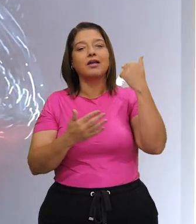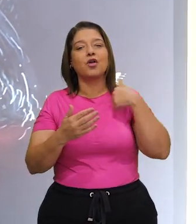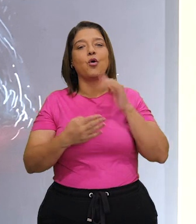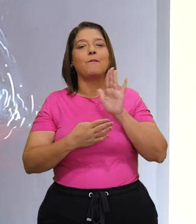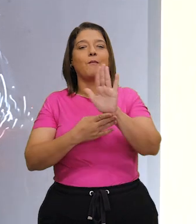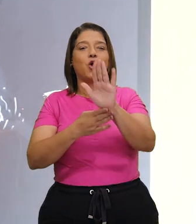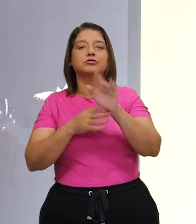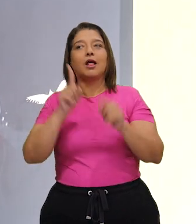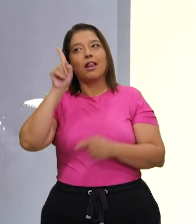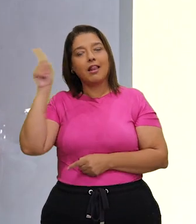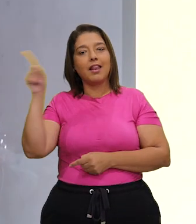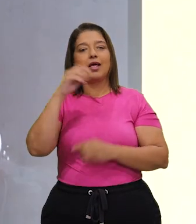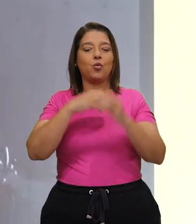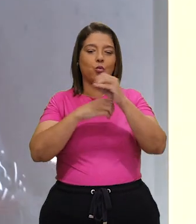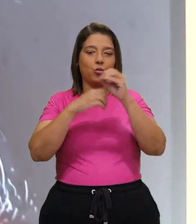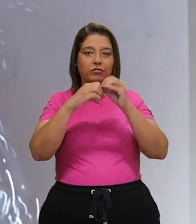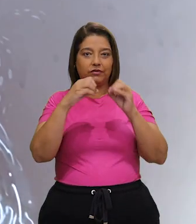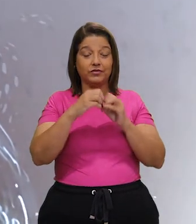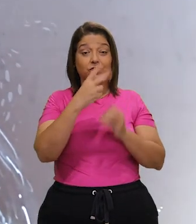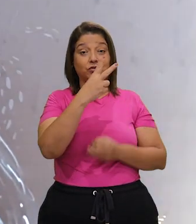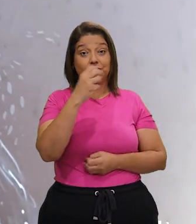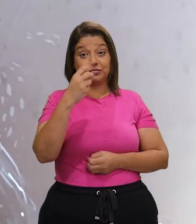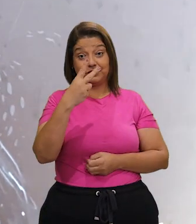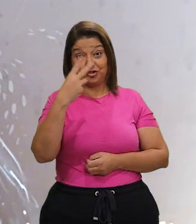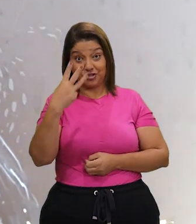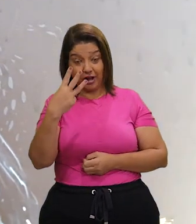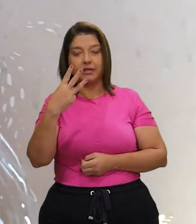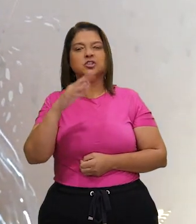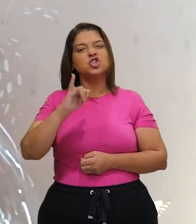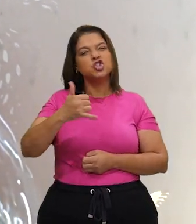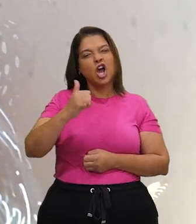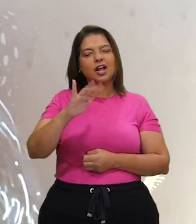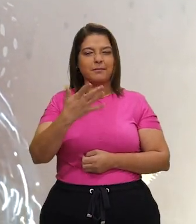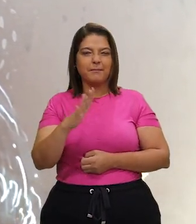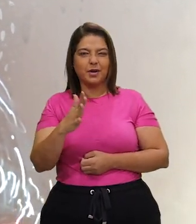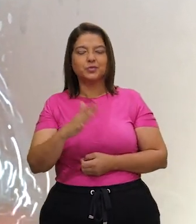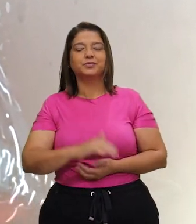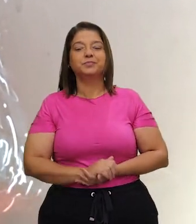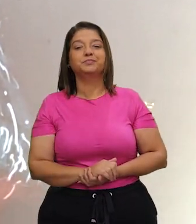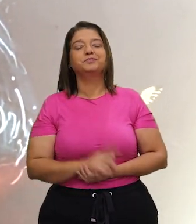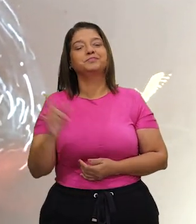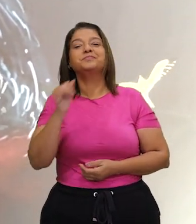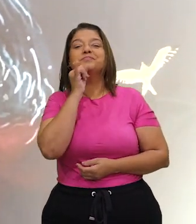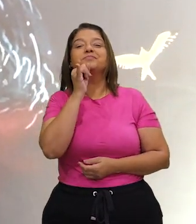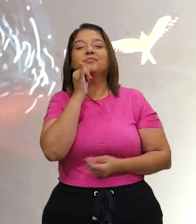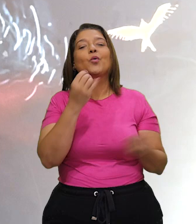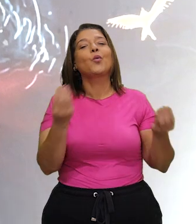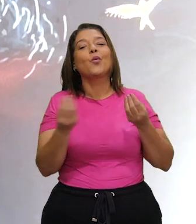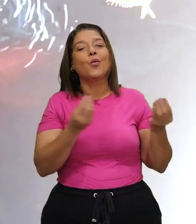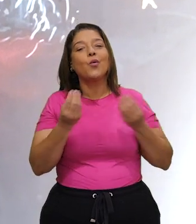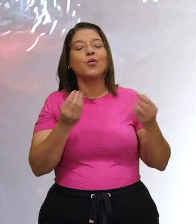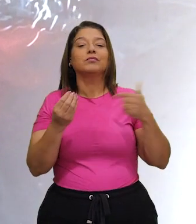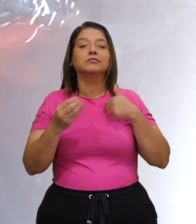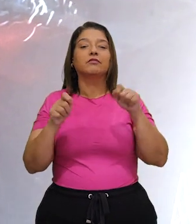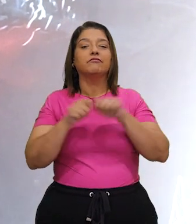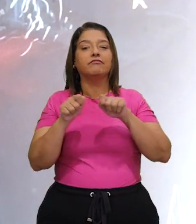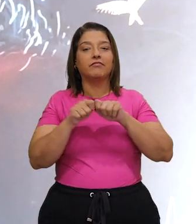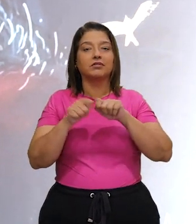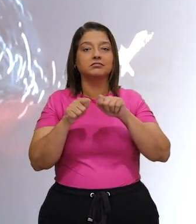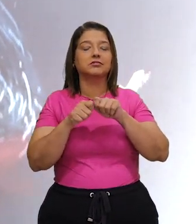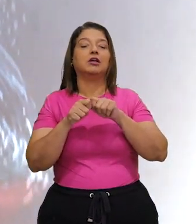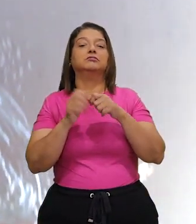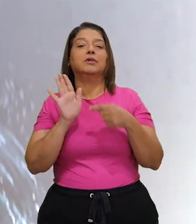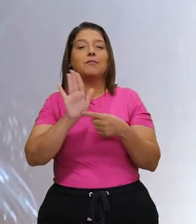em 2023 no início do ano e esse é só um exemplo de como são feitas as as